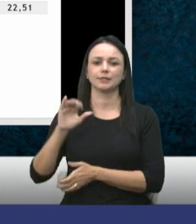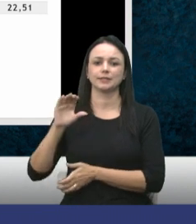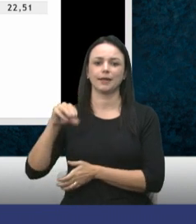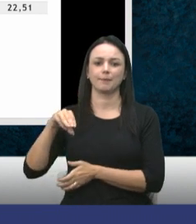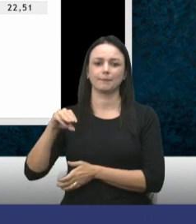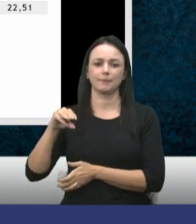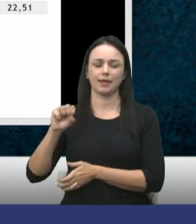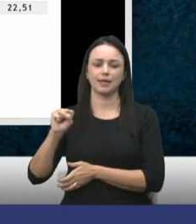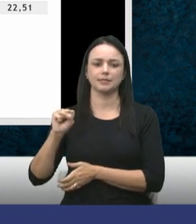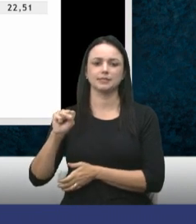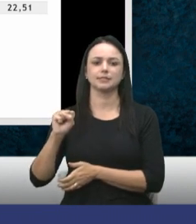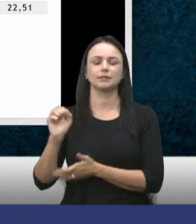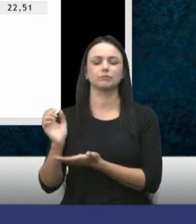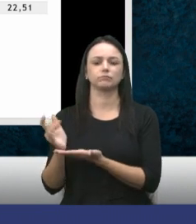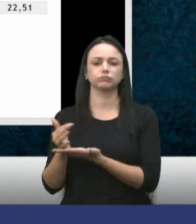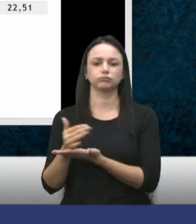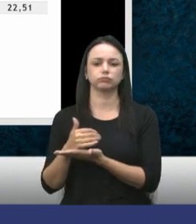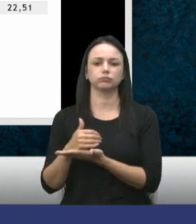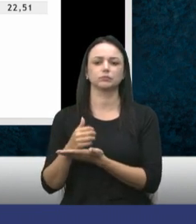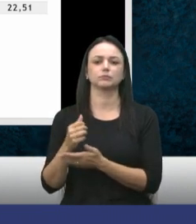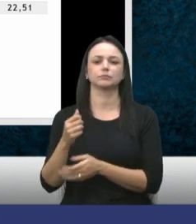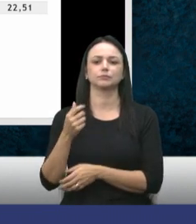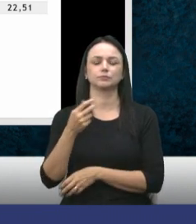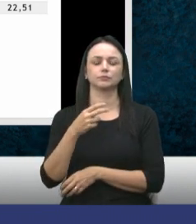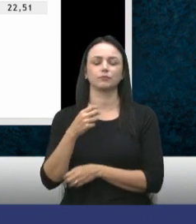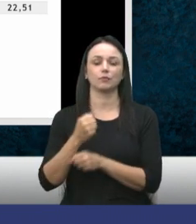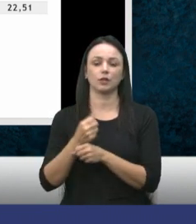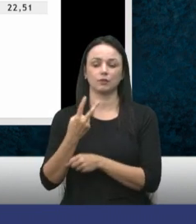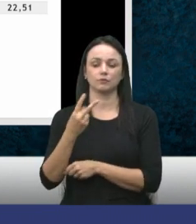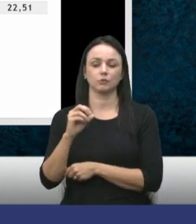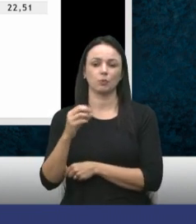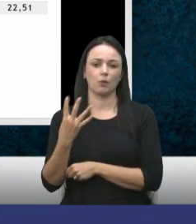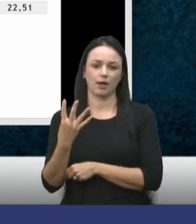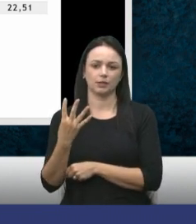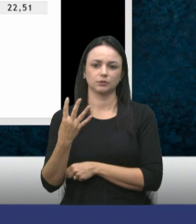ICMS, arrecadação de 24 no primeiro quadrimestre, de